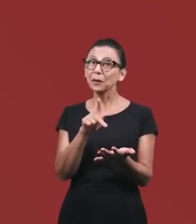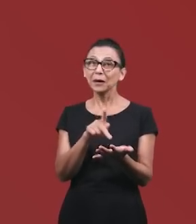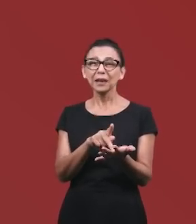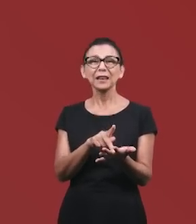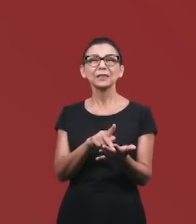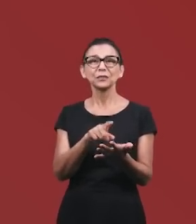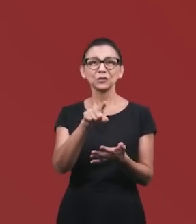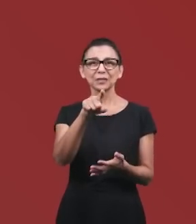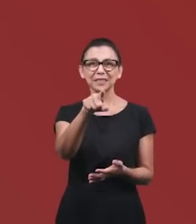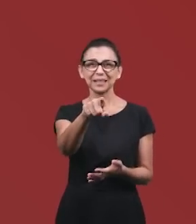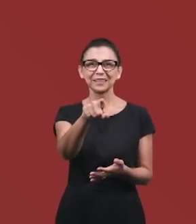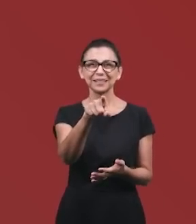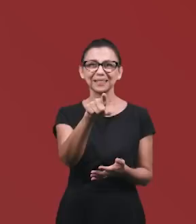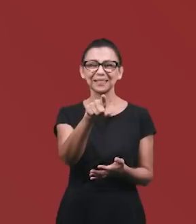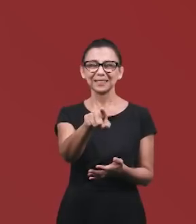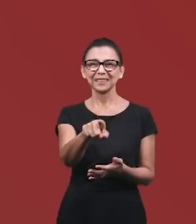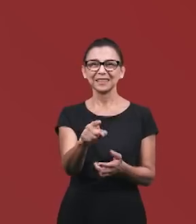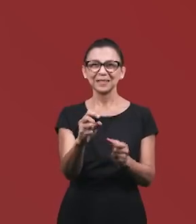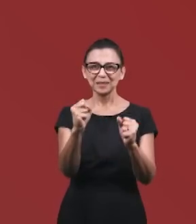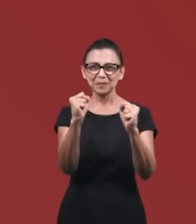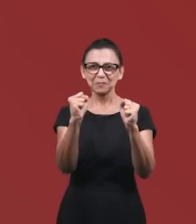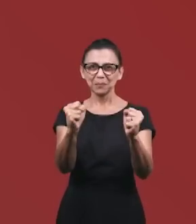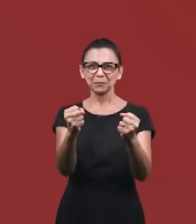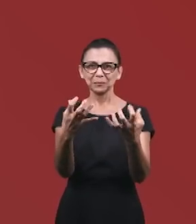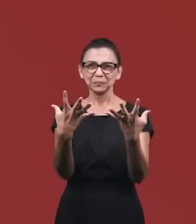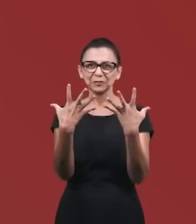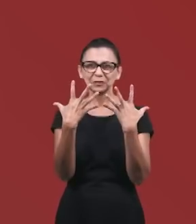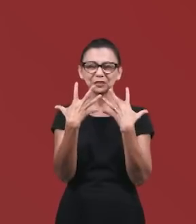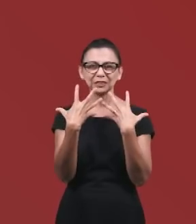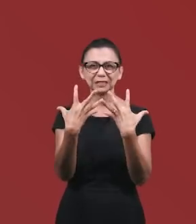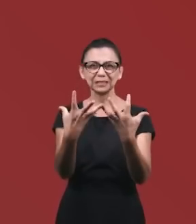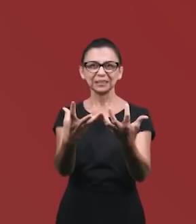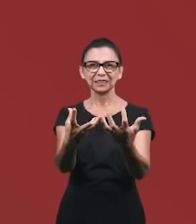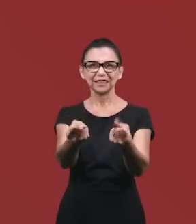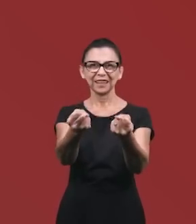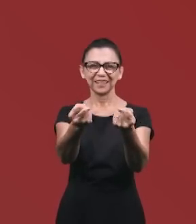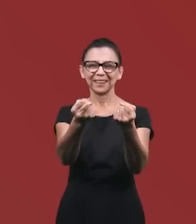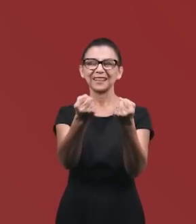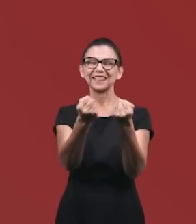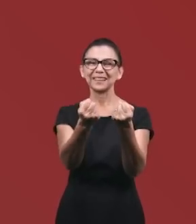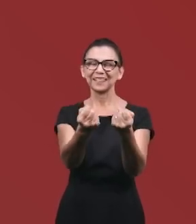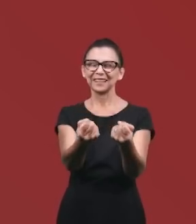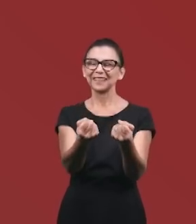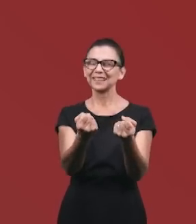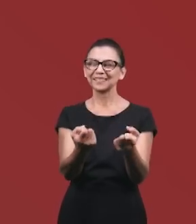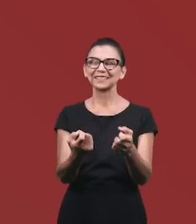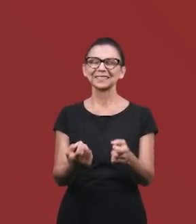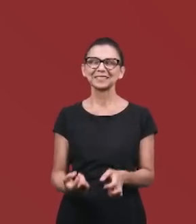verdadeiro que o homem pode ter.